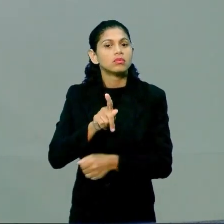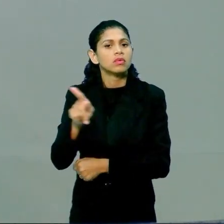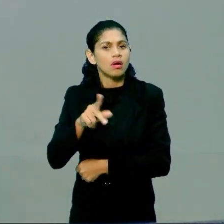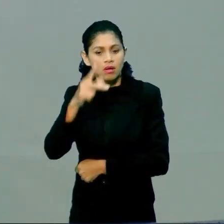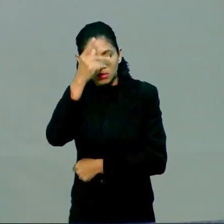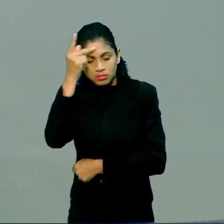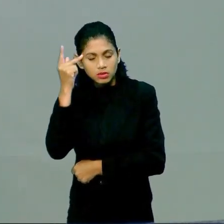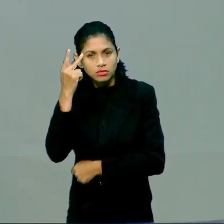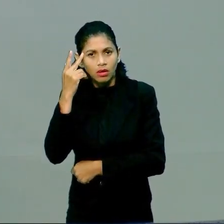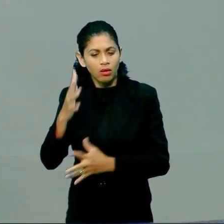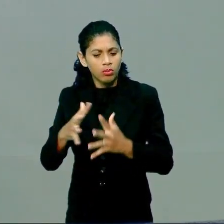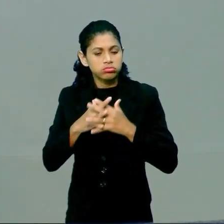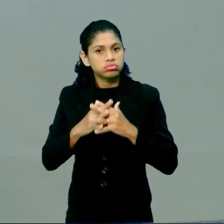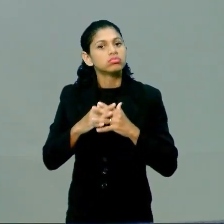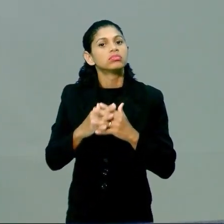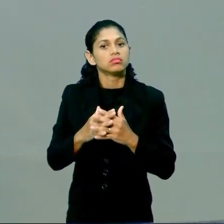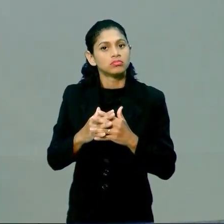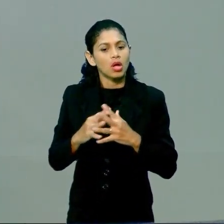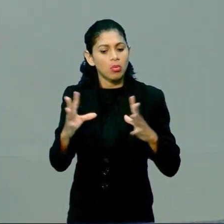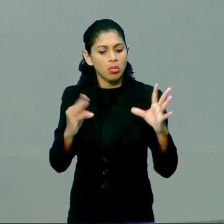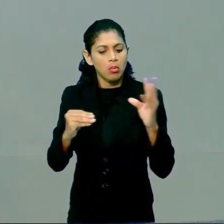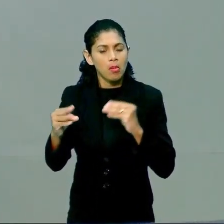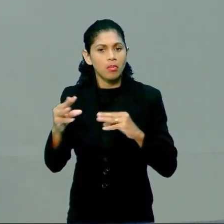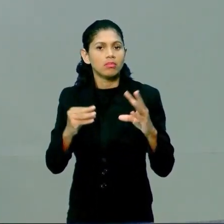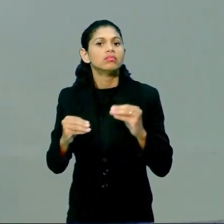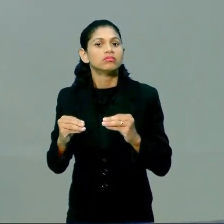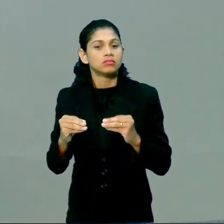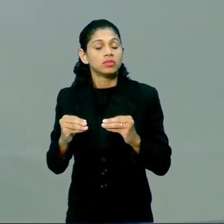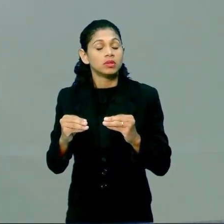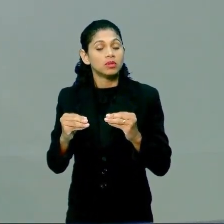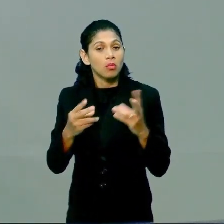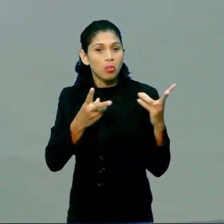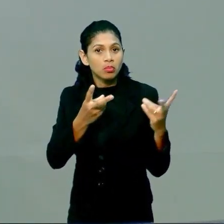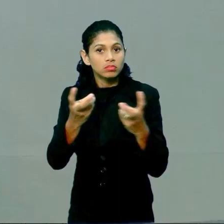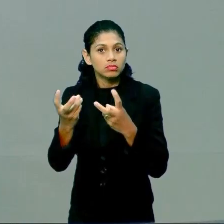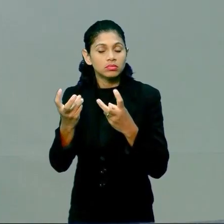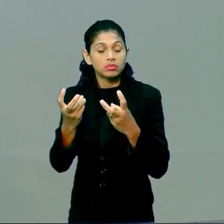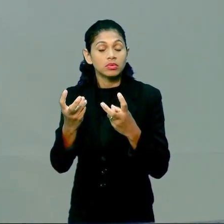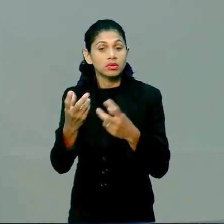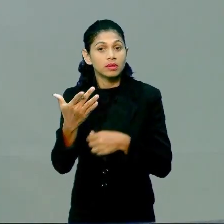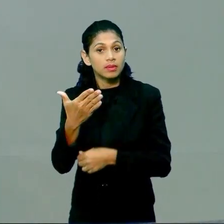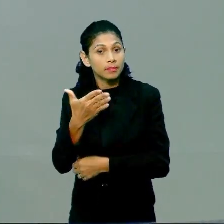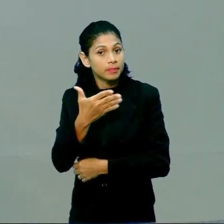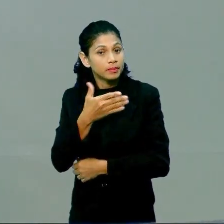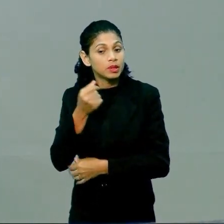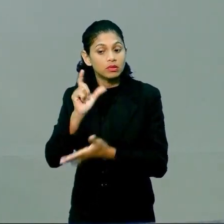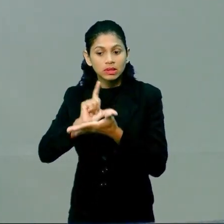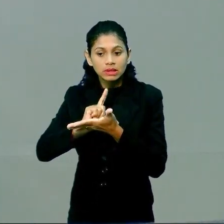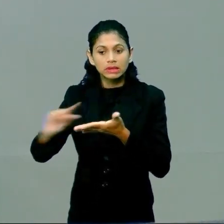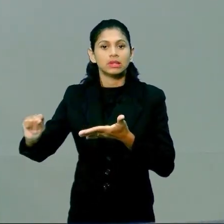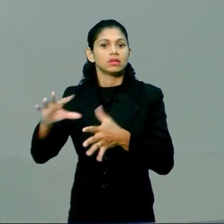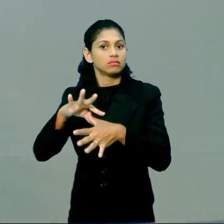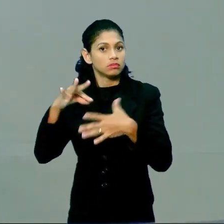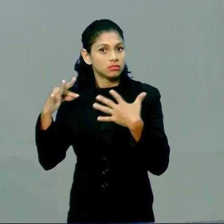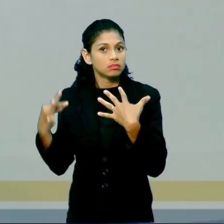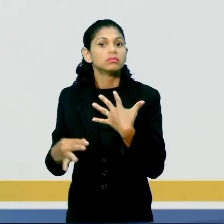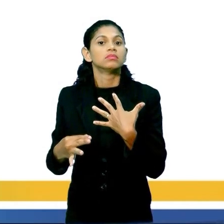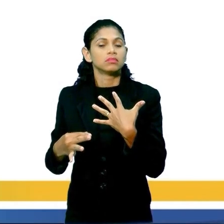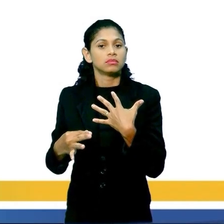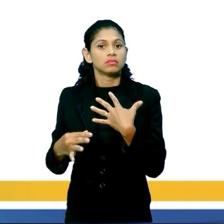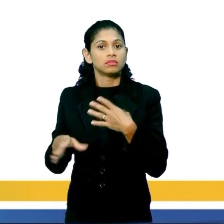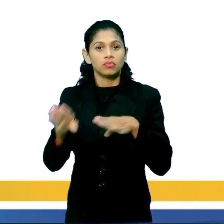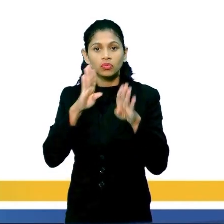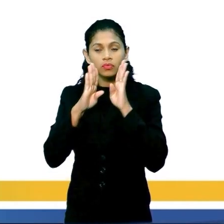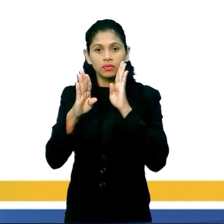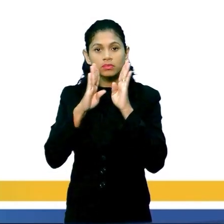e decide que é melhor ele eliminarse porque estava engajado então observe e o enunciador